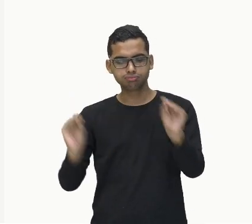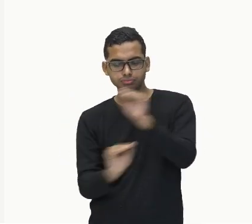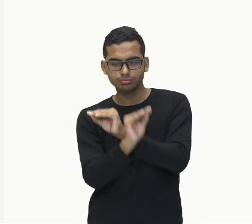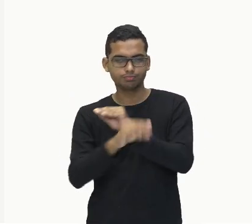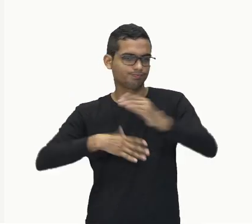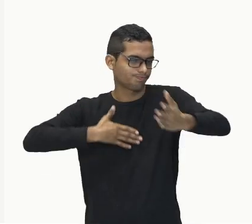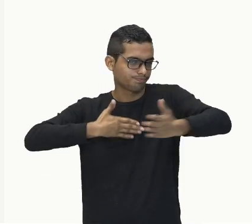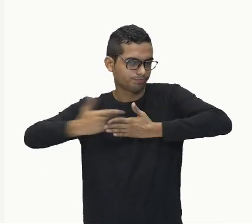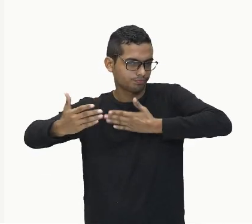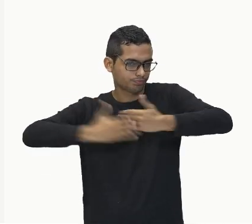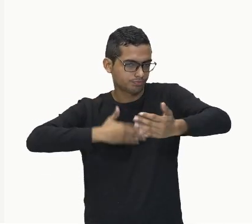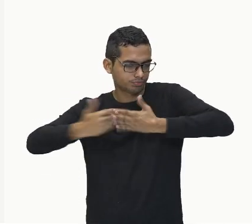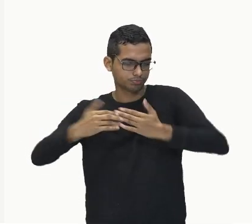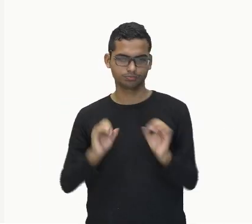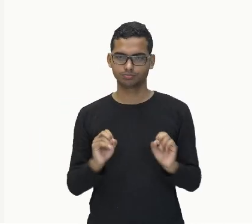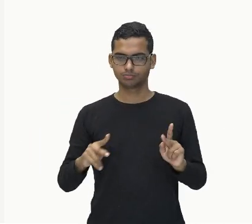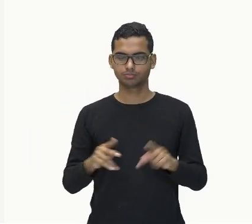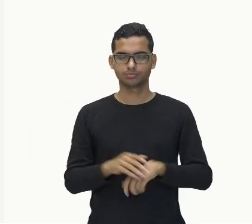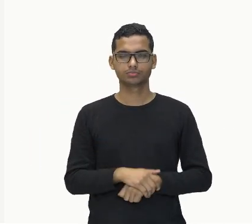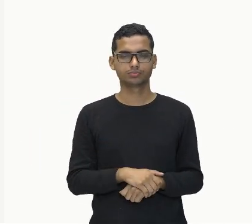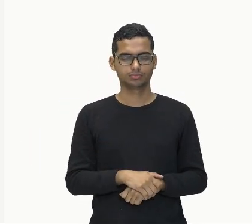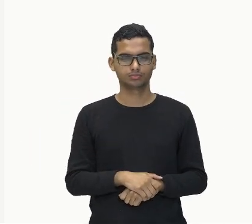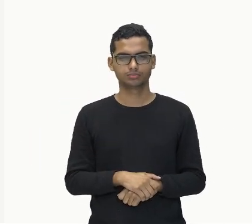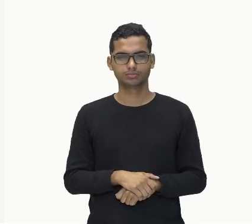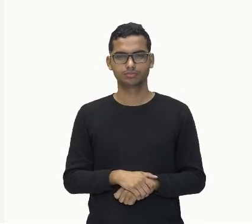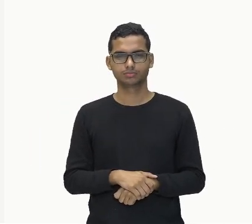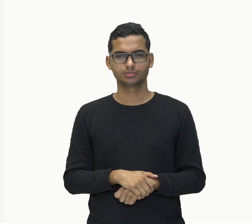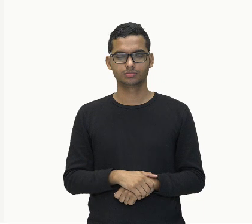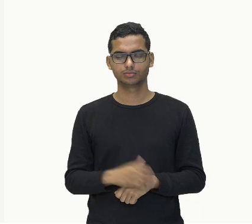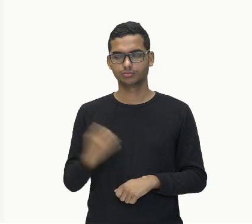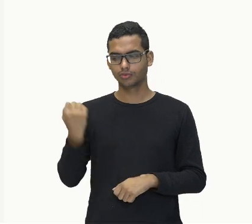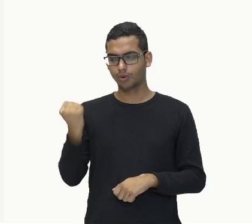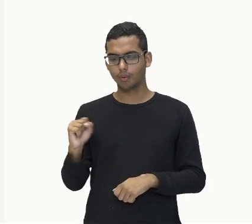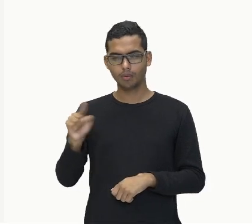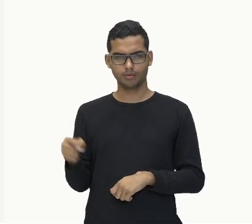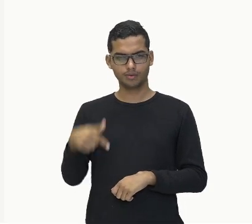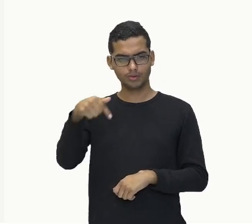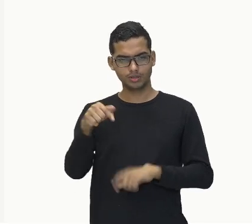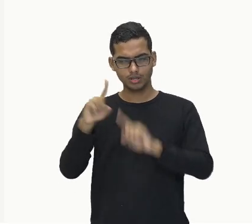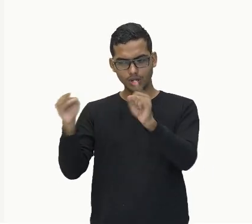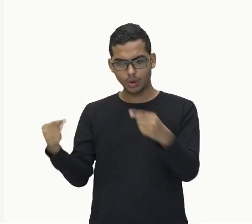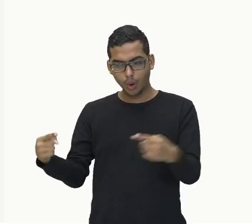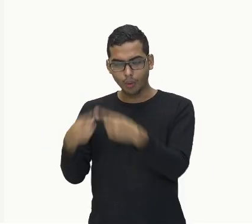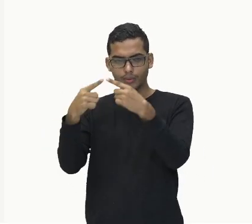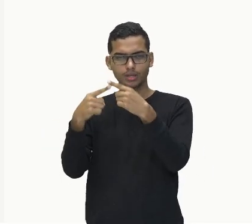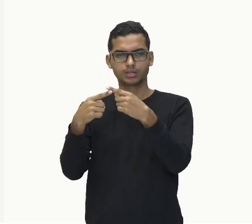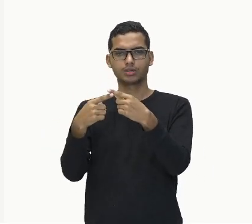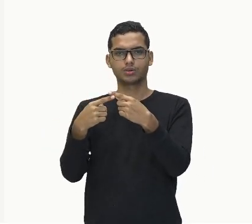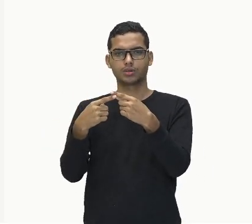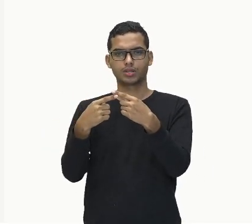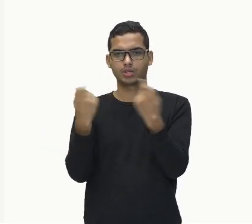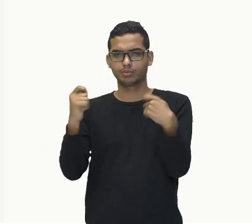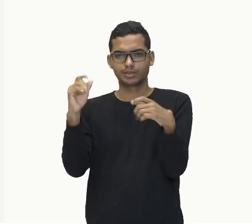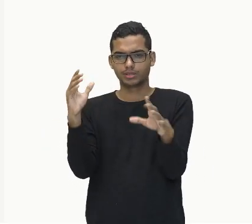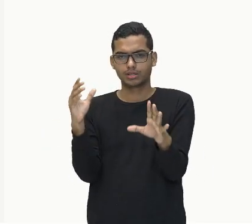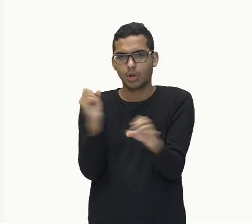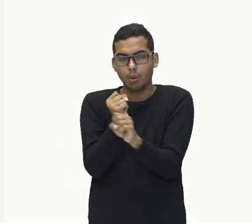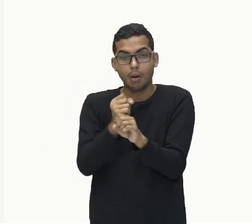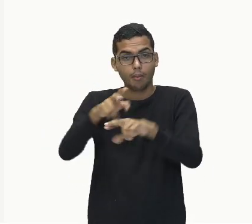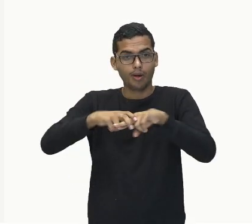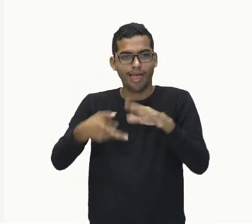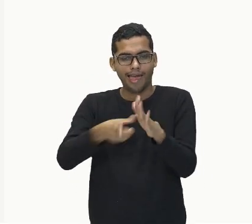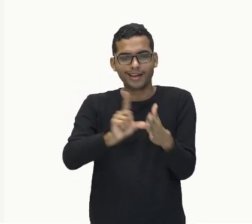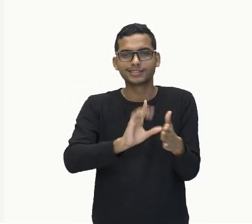contar essa combinação aqui. A combinação 8, 7 é a mesma aqui, 7, 8. Qual a